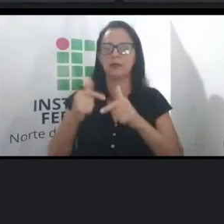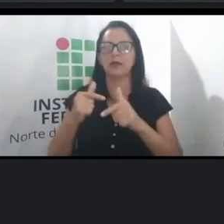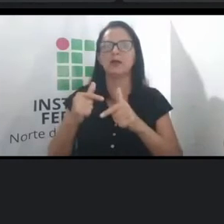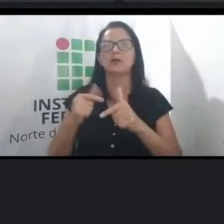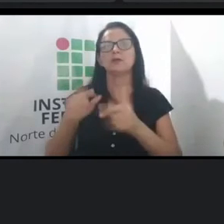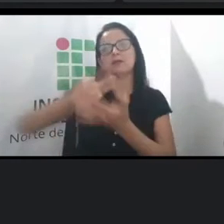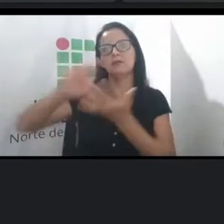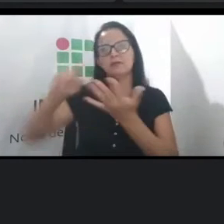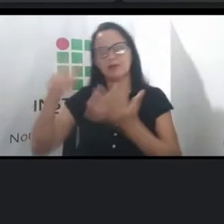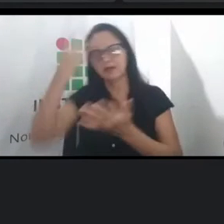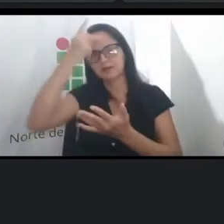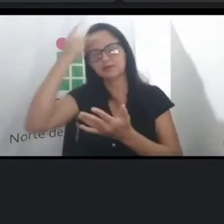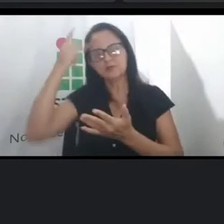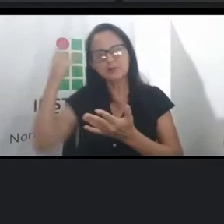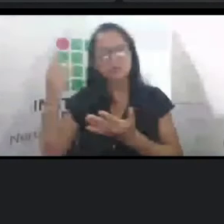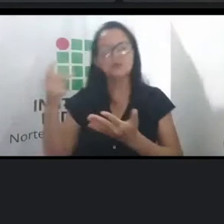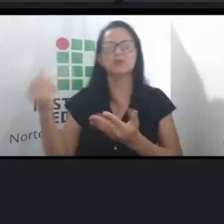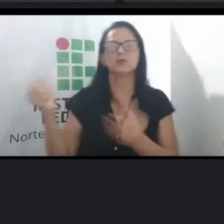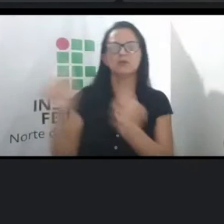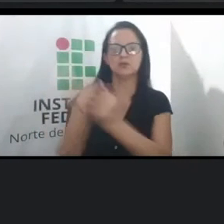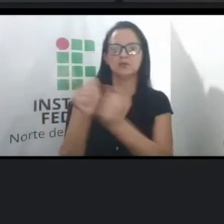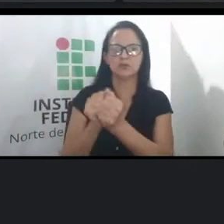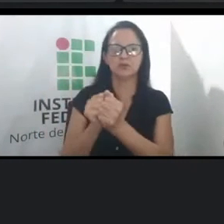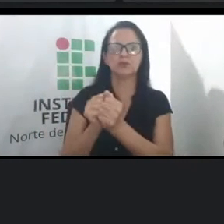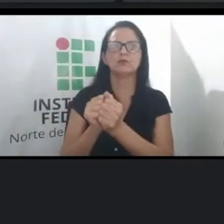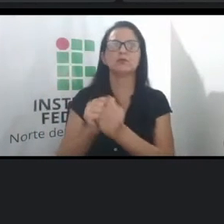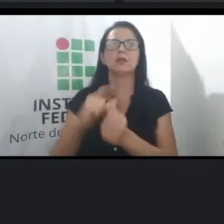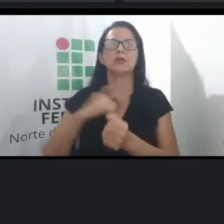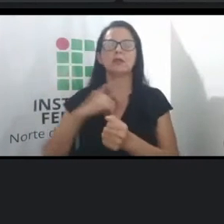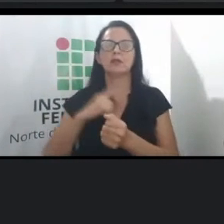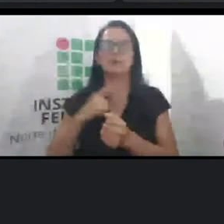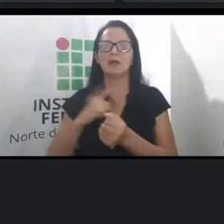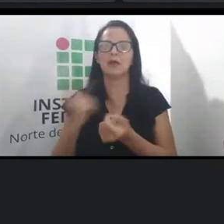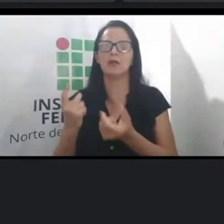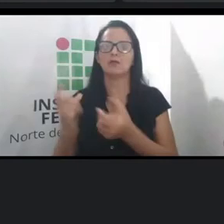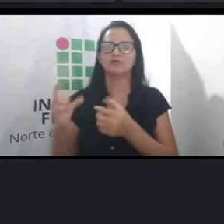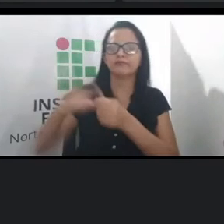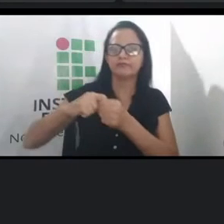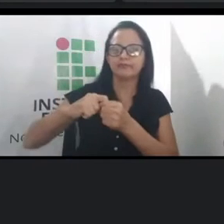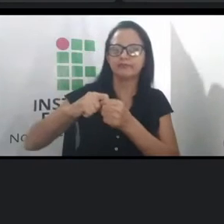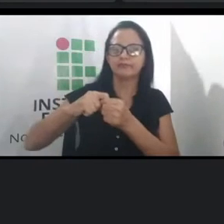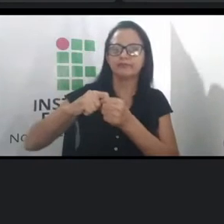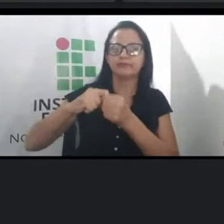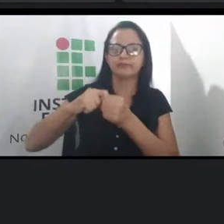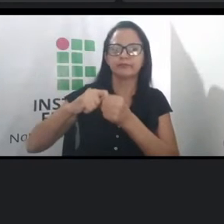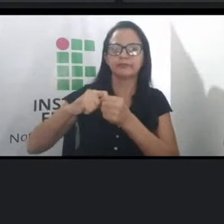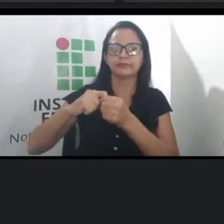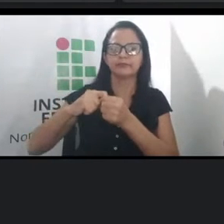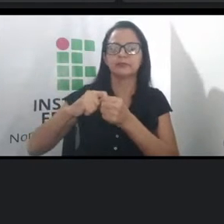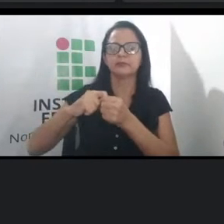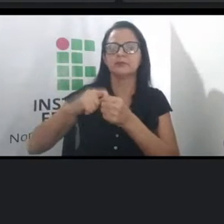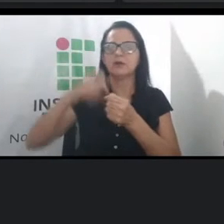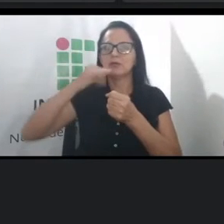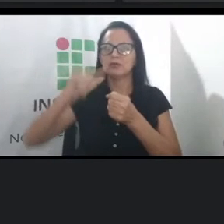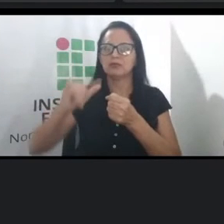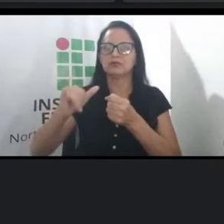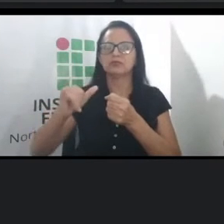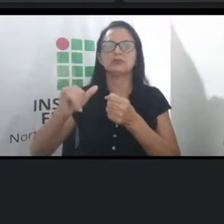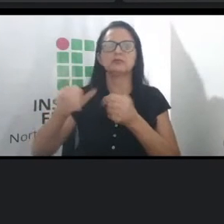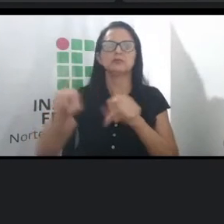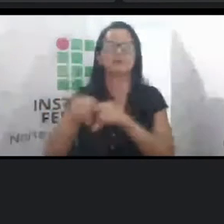cadeado com a chave para bloquear a reenergização. Devemos atentar para isso. Devemos utilizar